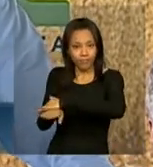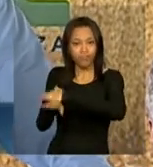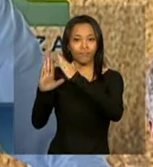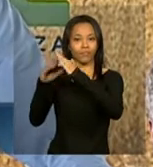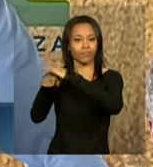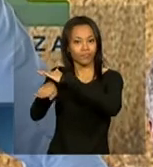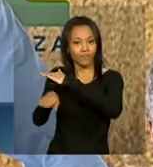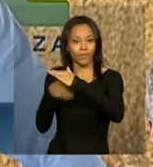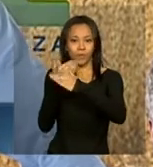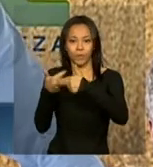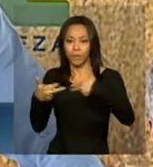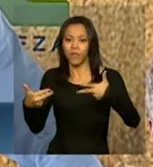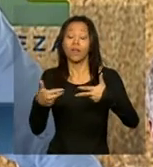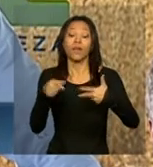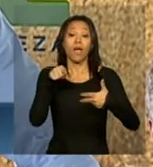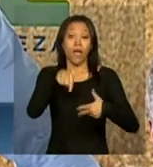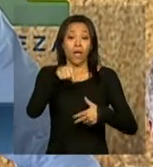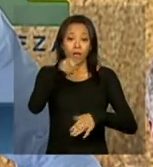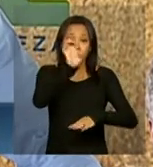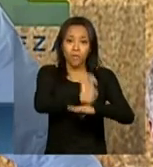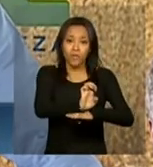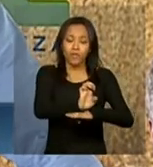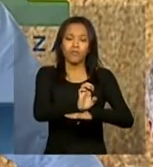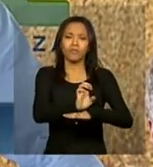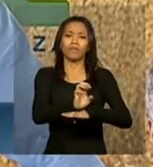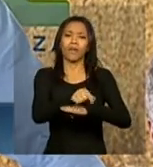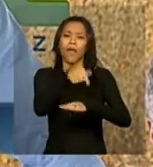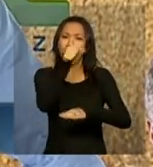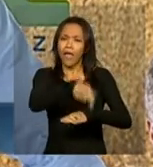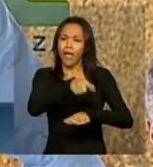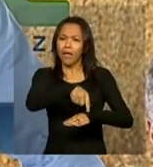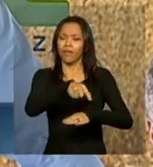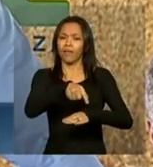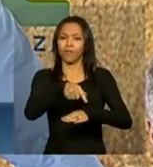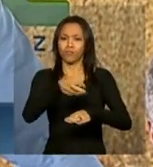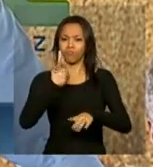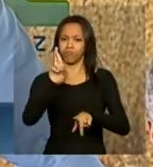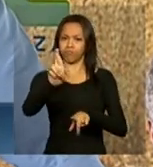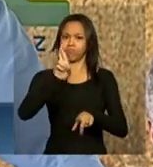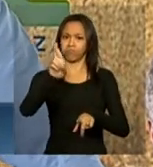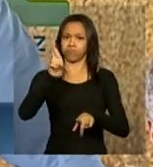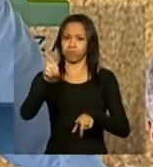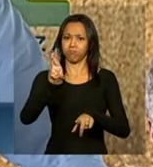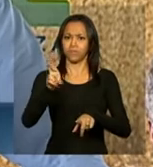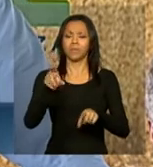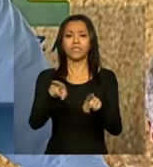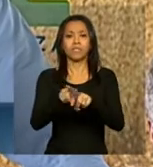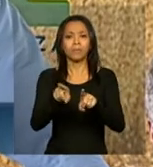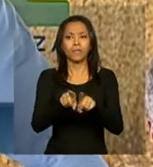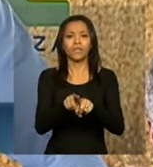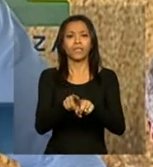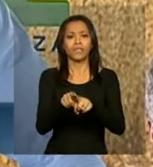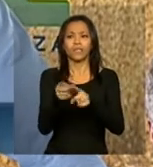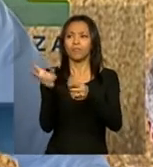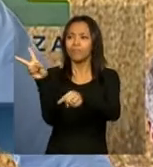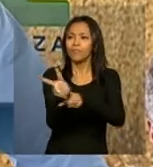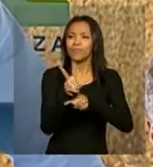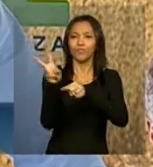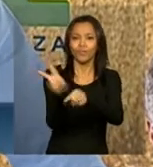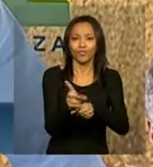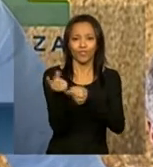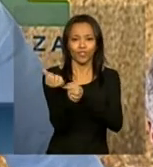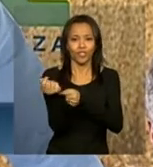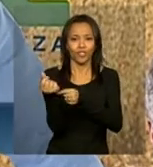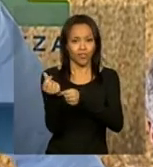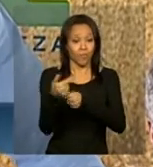se desponta e se colocando aí como os fortes buscadores e tomadores destes créditos para